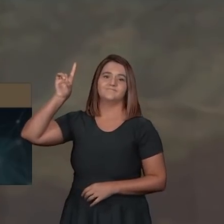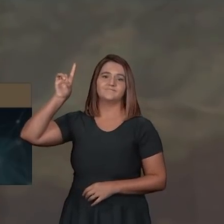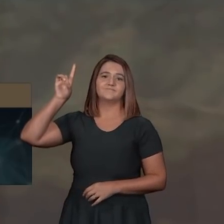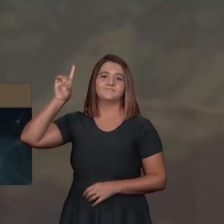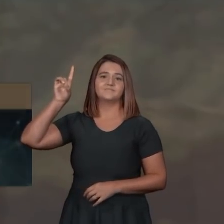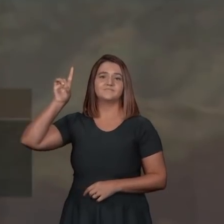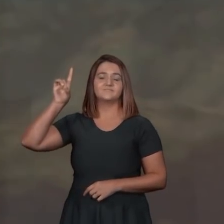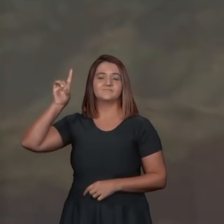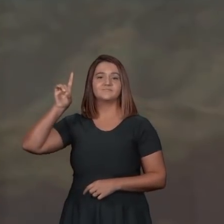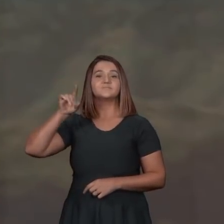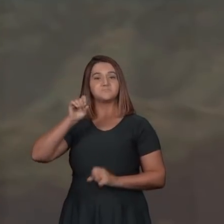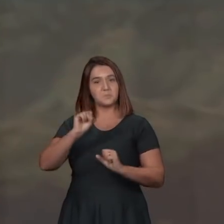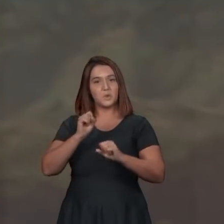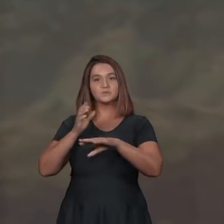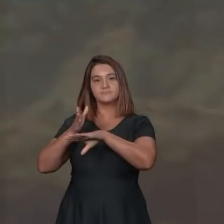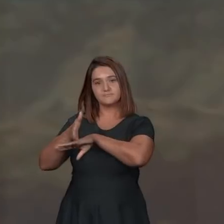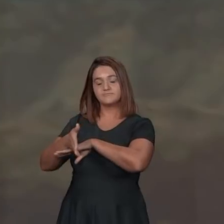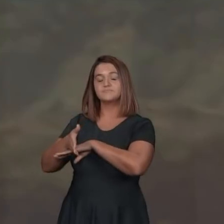Acesse aí